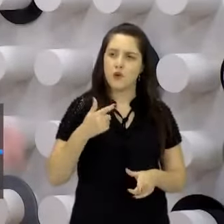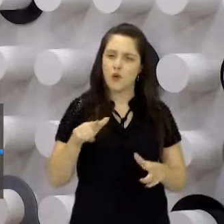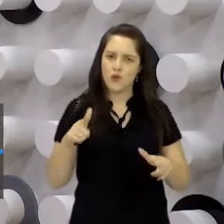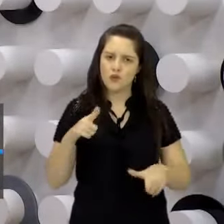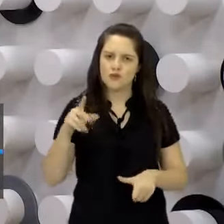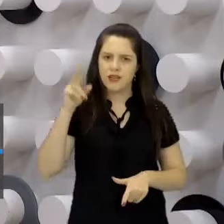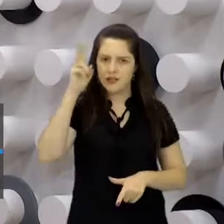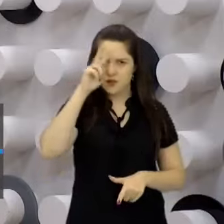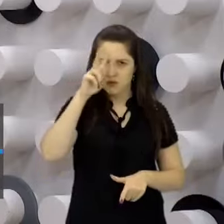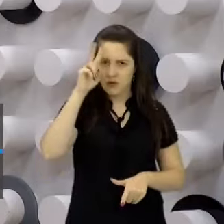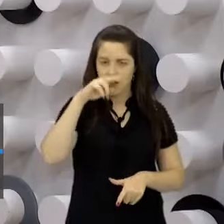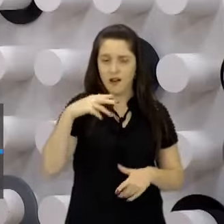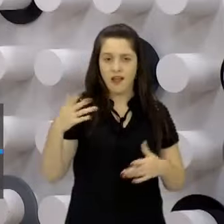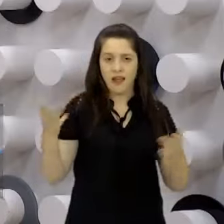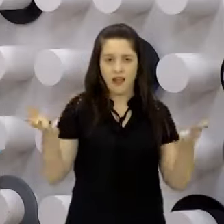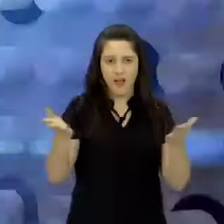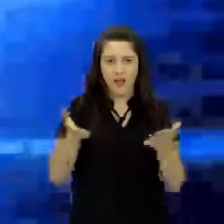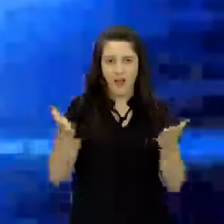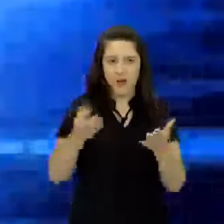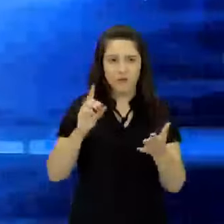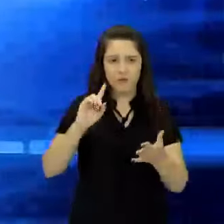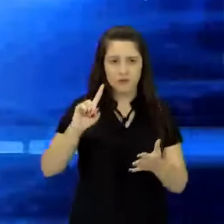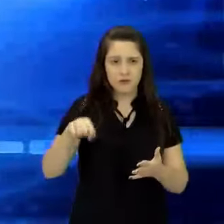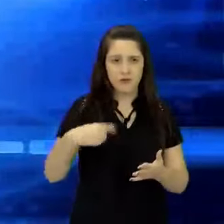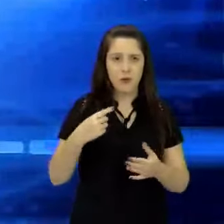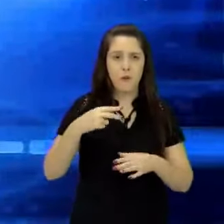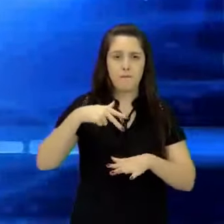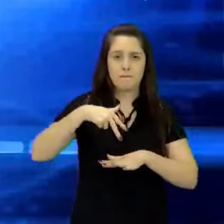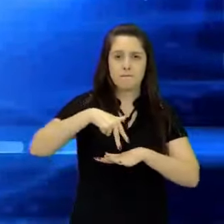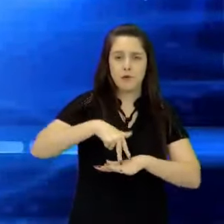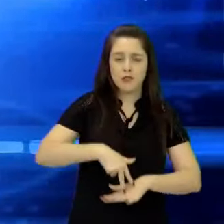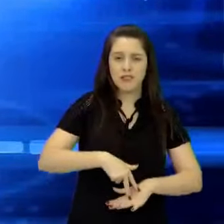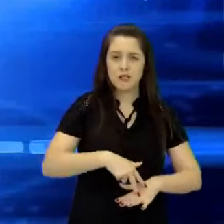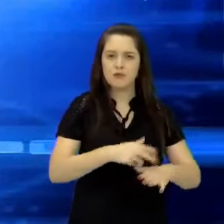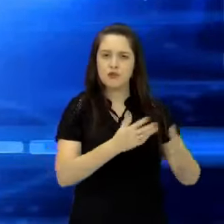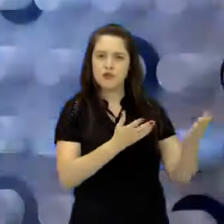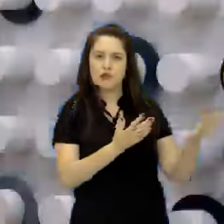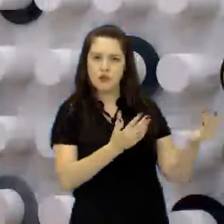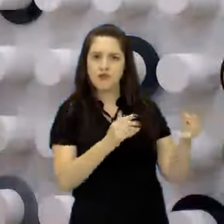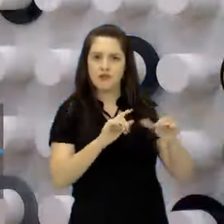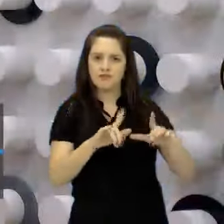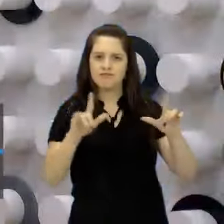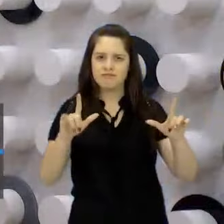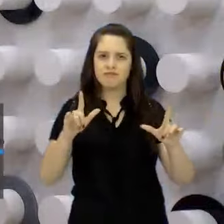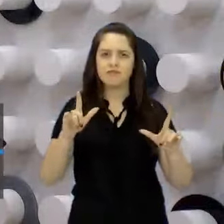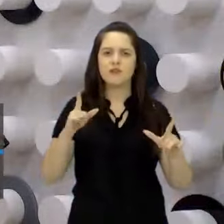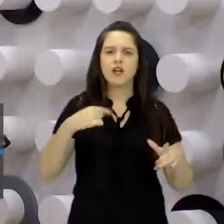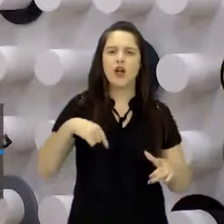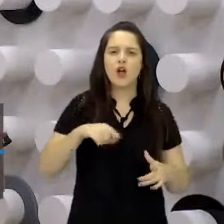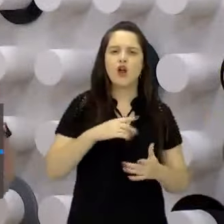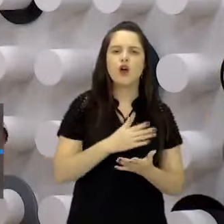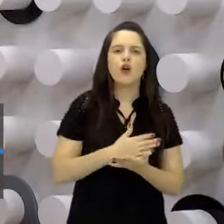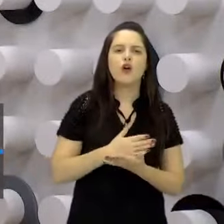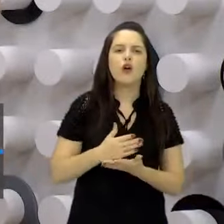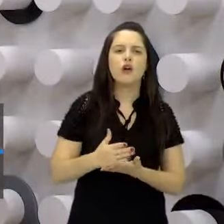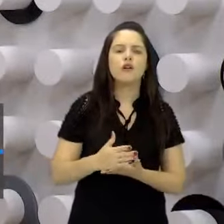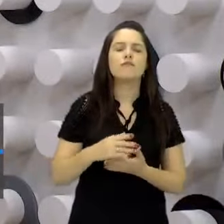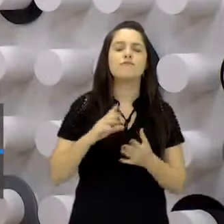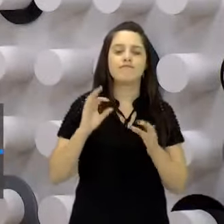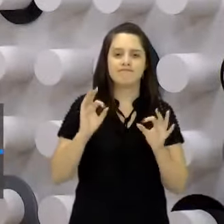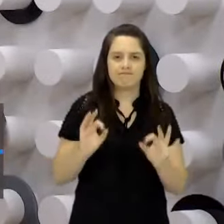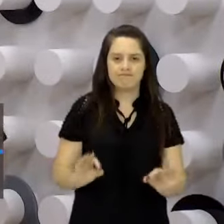história. E agora é hora do nosso protagonismo juvenil na tela para vocês. É a hora que vocês começam a dar